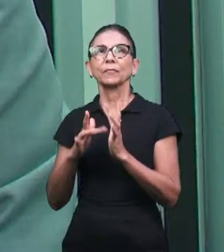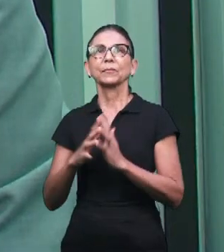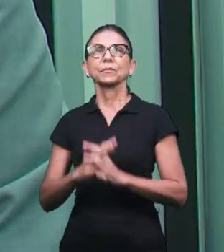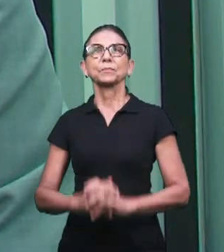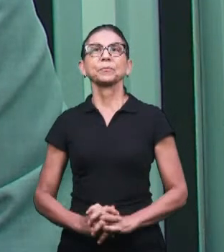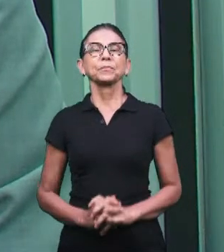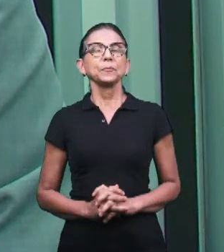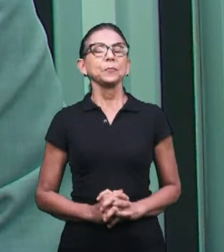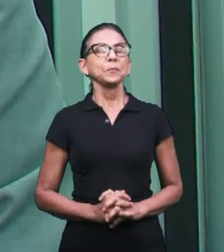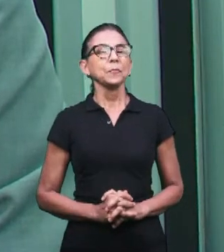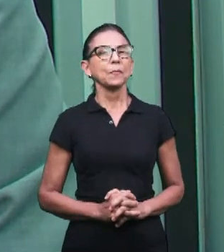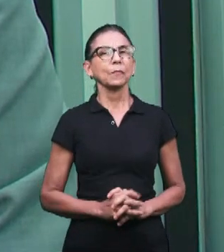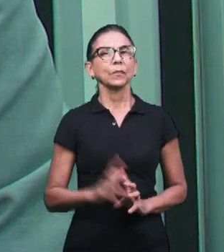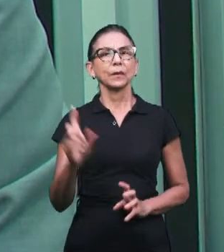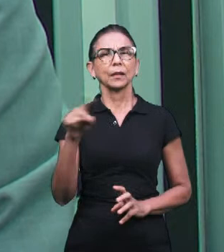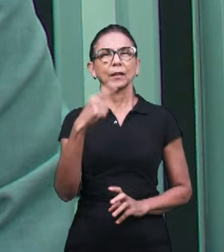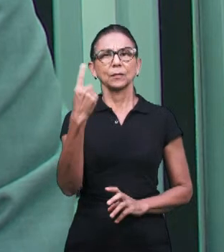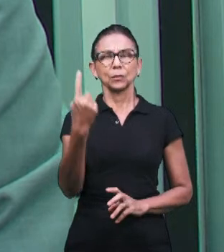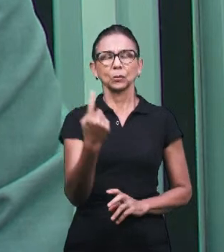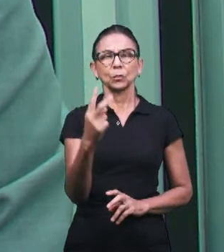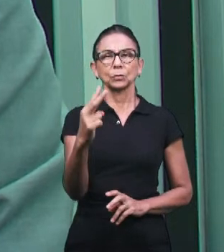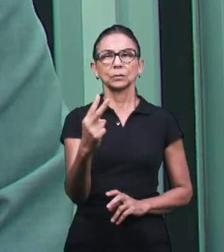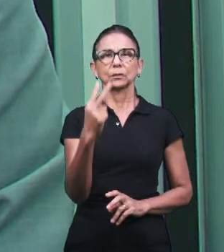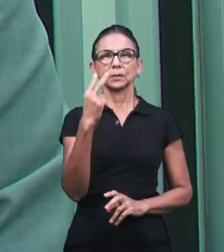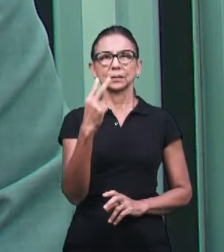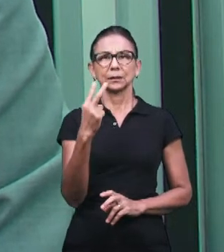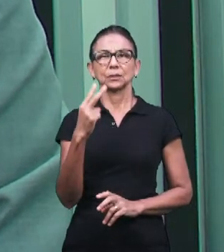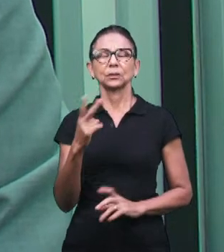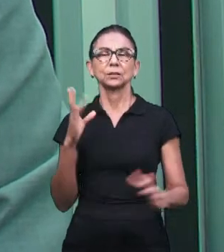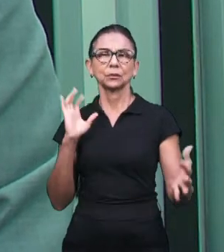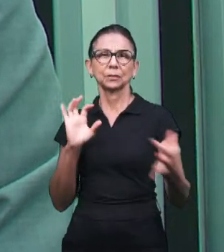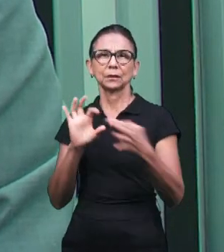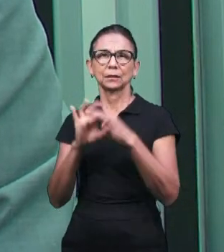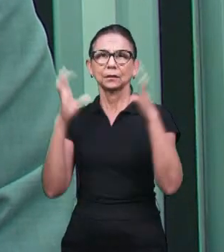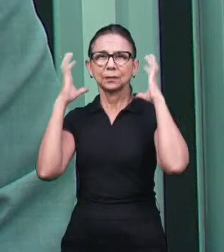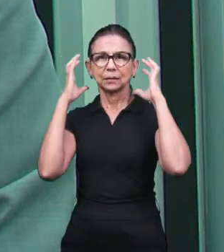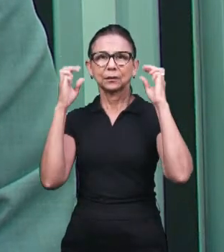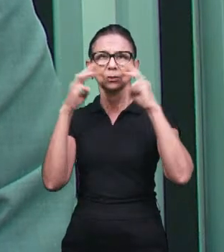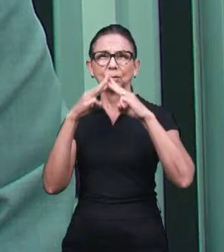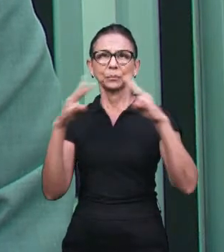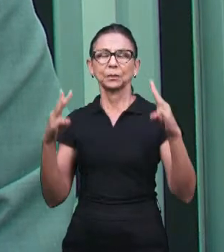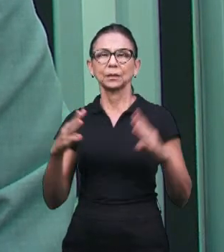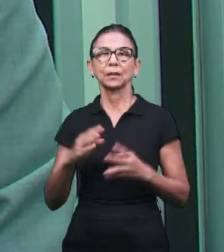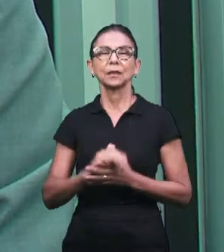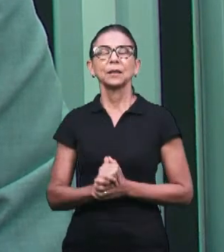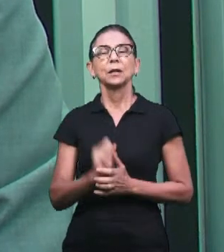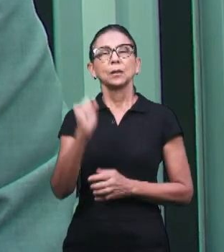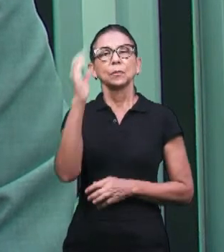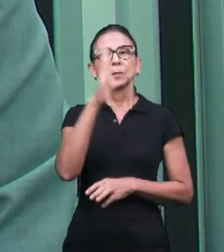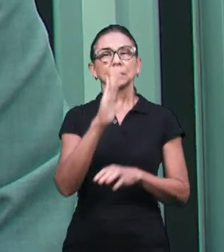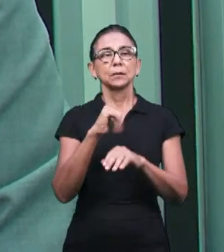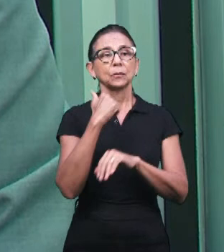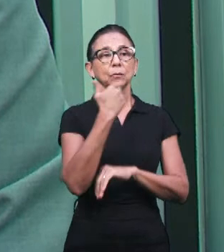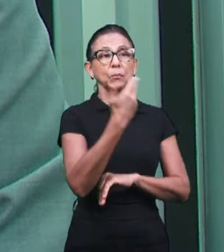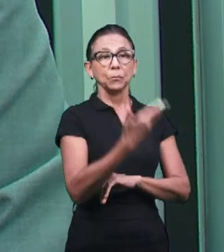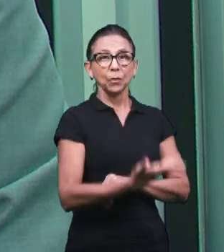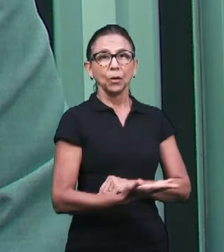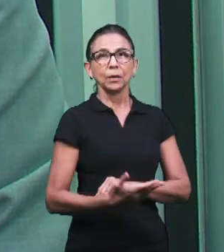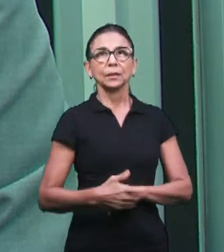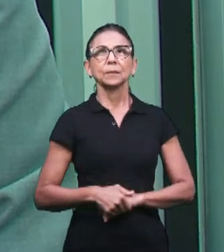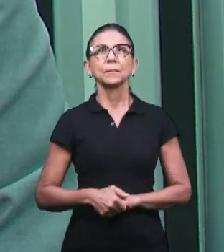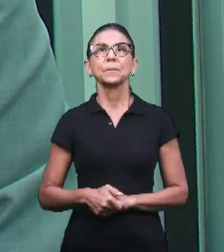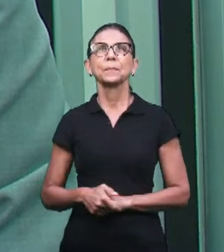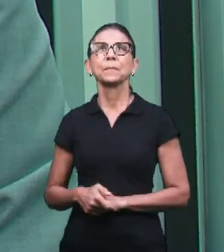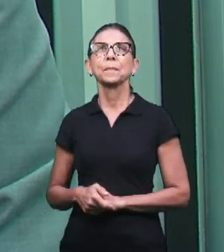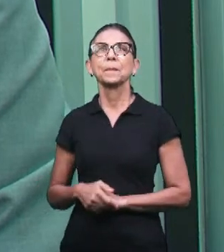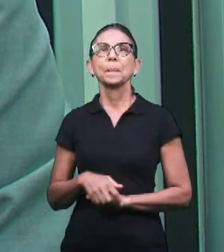Elias, Edson e a todos aqueles que estão conosco, conectados na Rádio Manaim nesta hora, no Brasil e no exterior. Quando você falou do